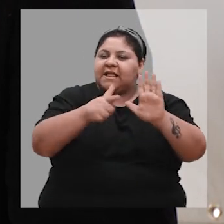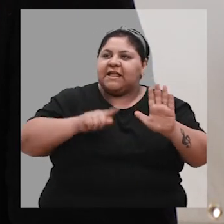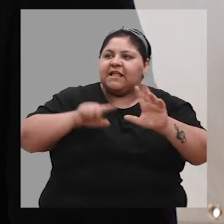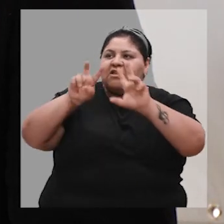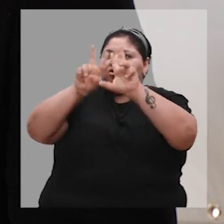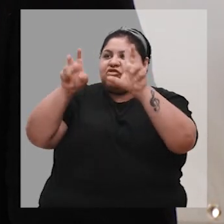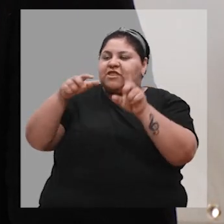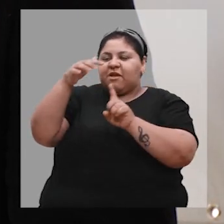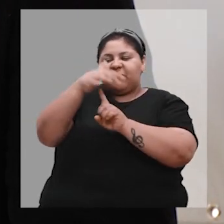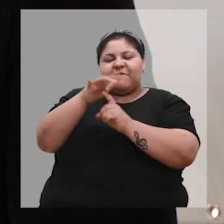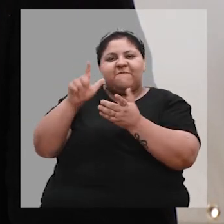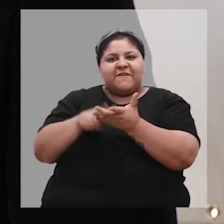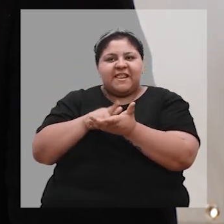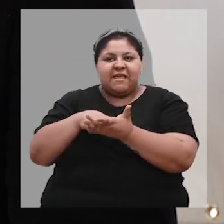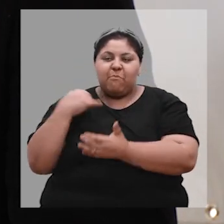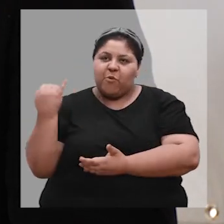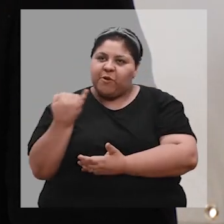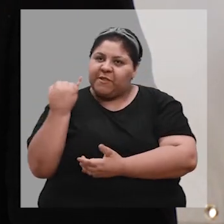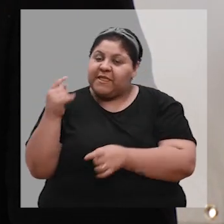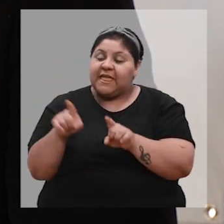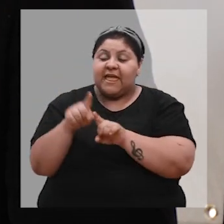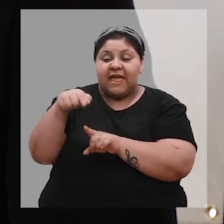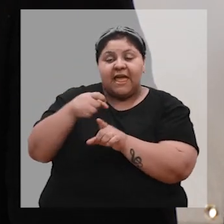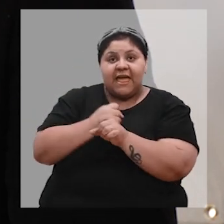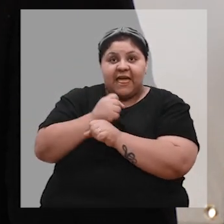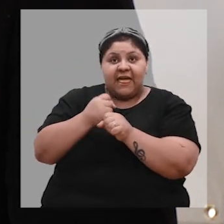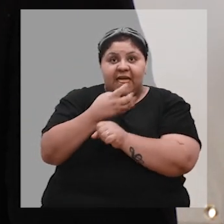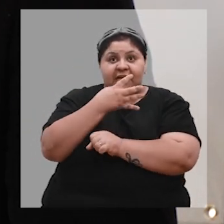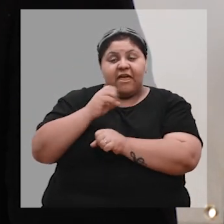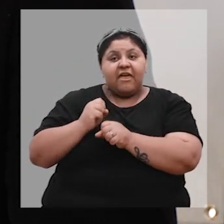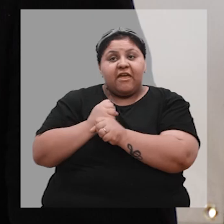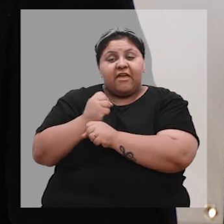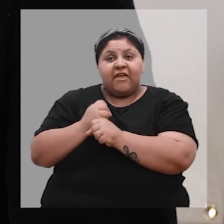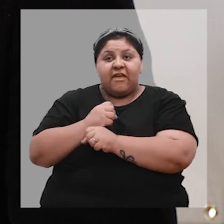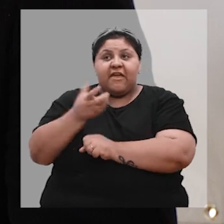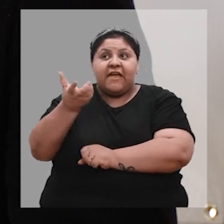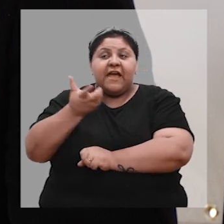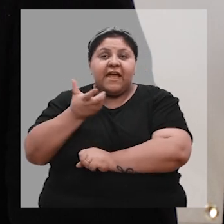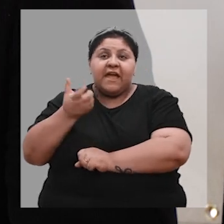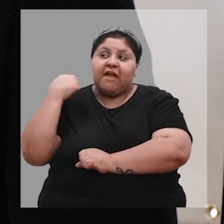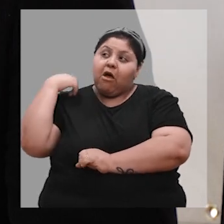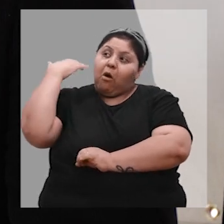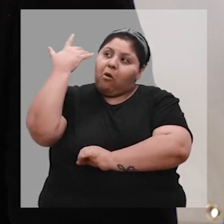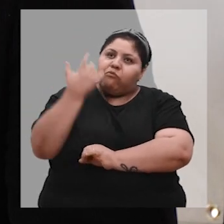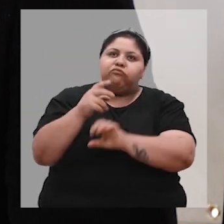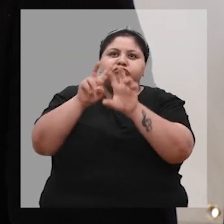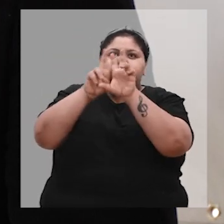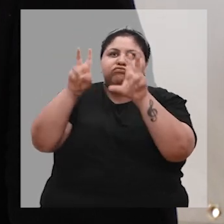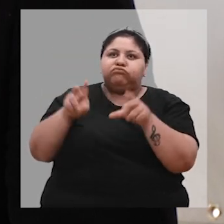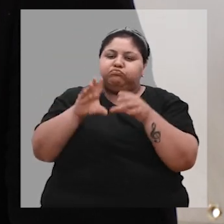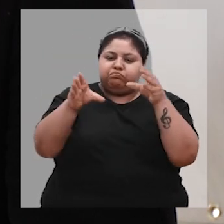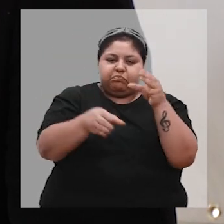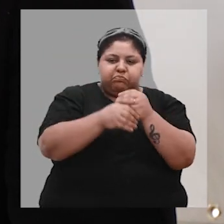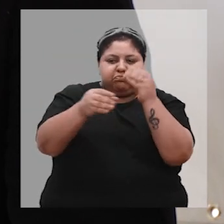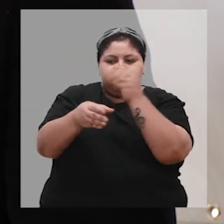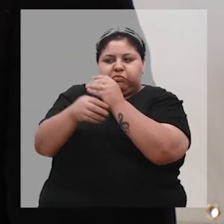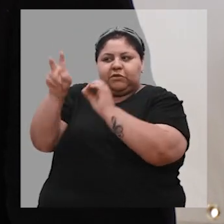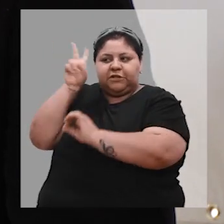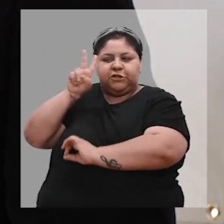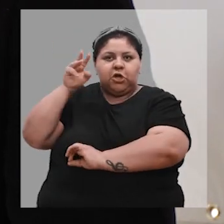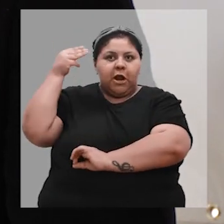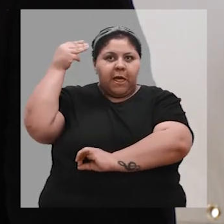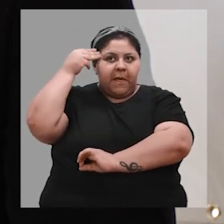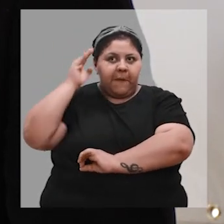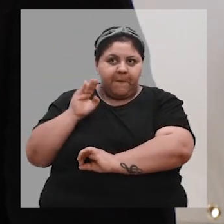da feira que é muito importante. Esse ano, então, de 40 anos, a gente quis trazer esse tema colecionando histórias e memórias,